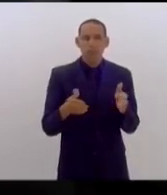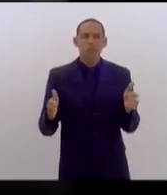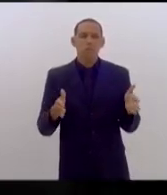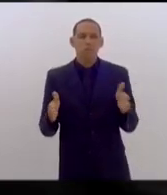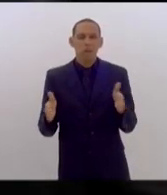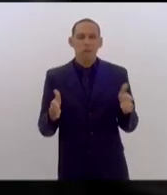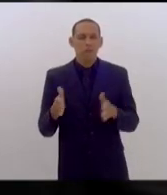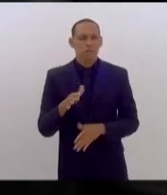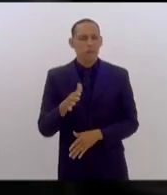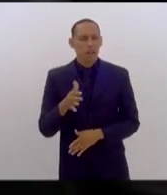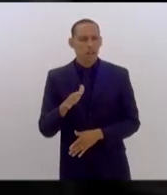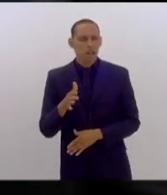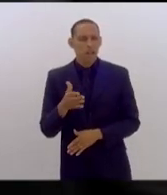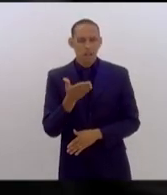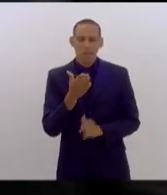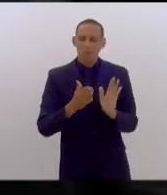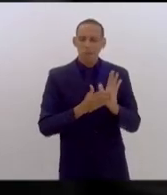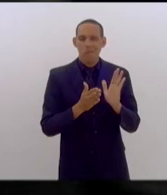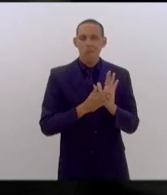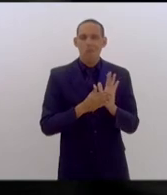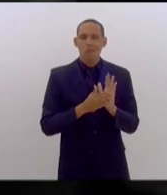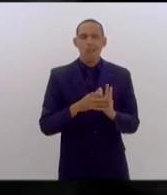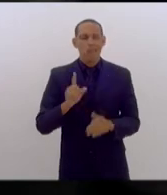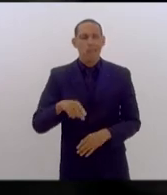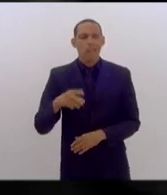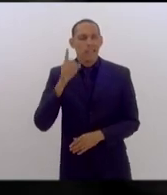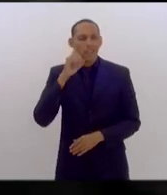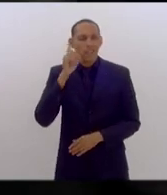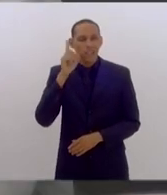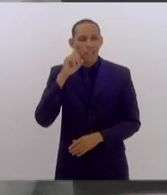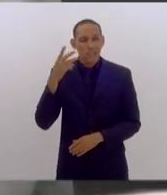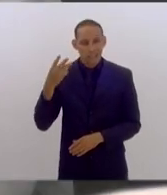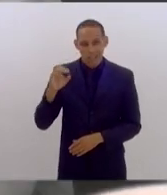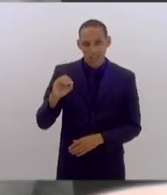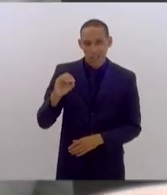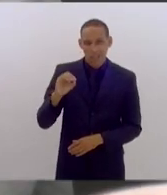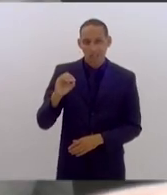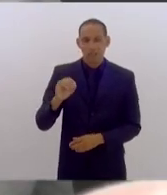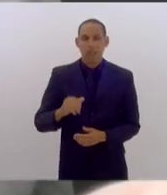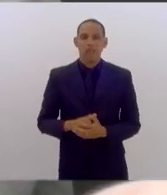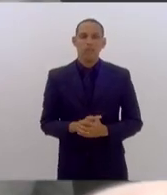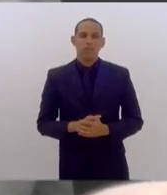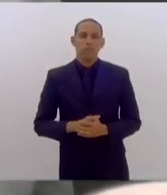aproximadamente Como está propondo a referência 30 dias